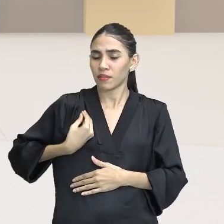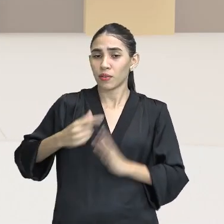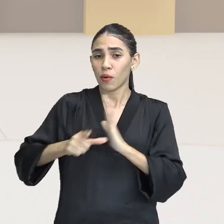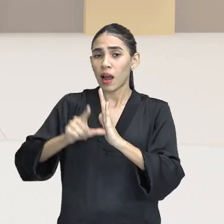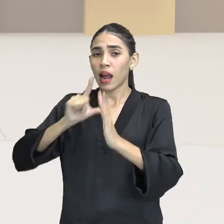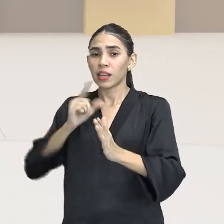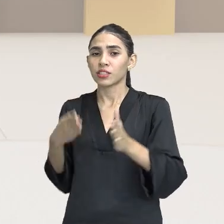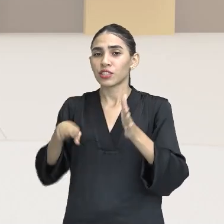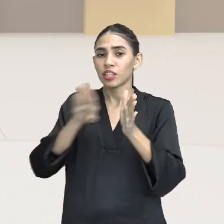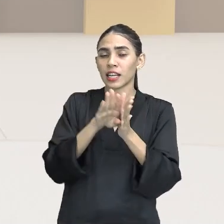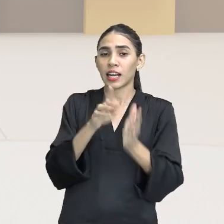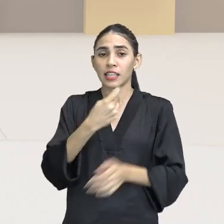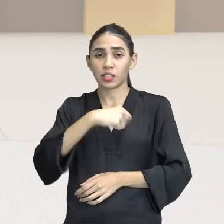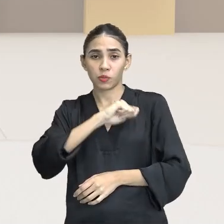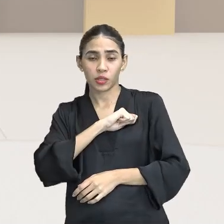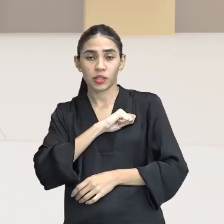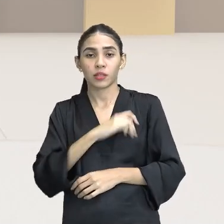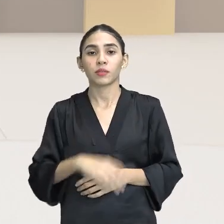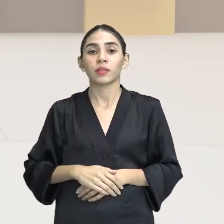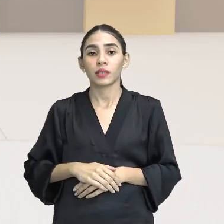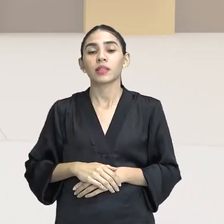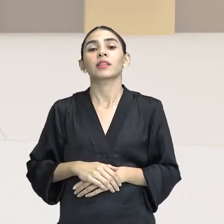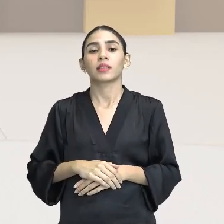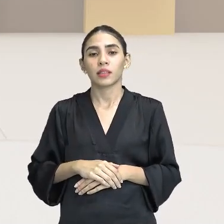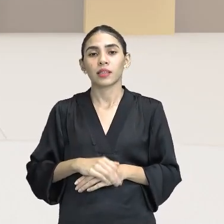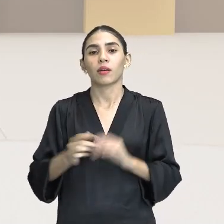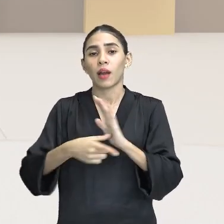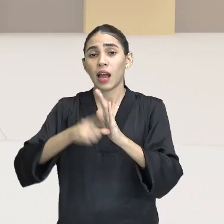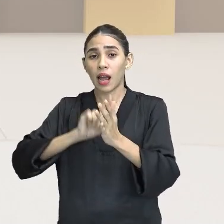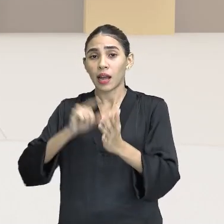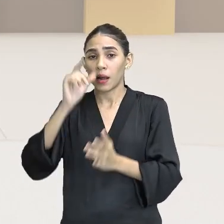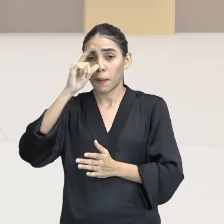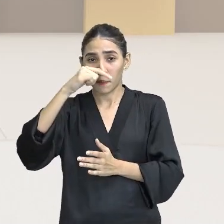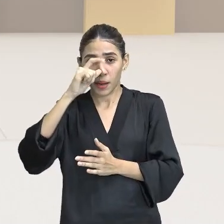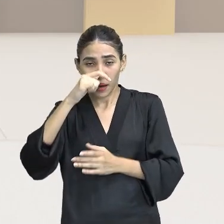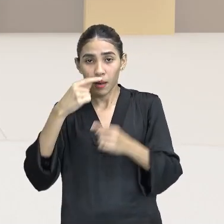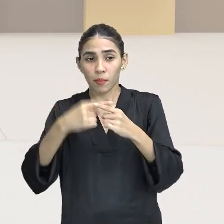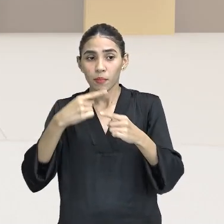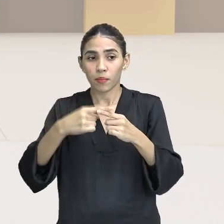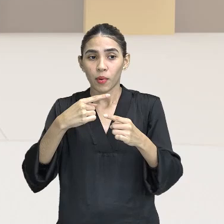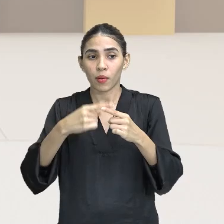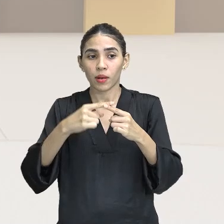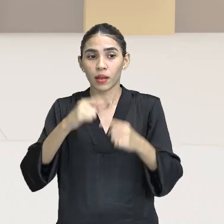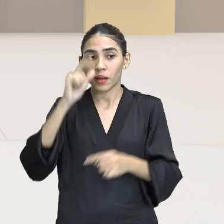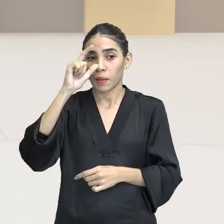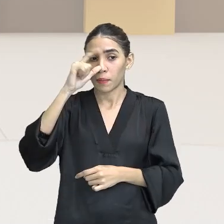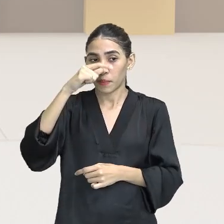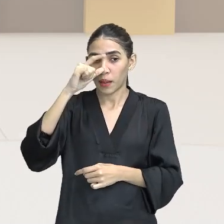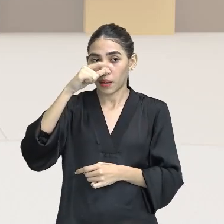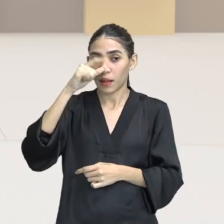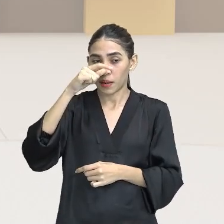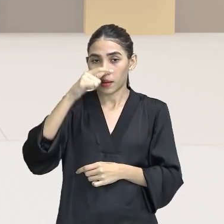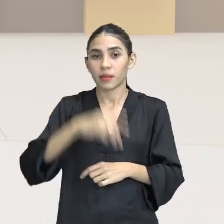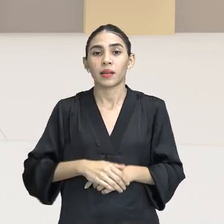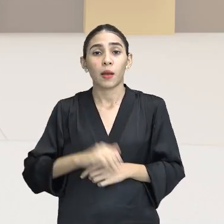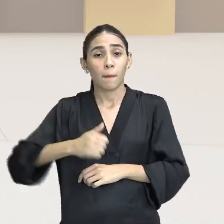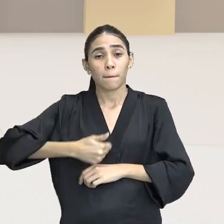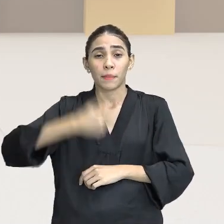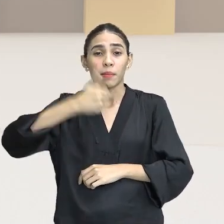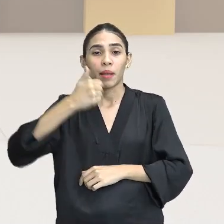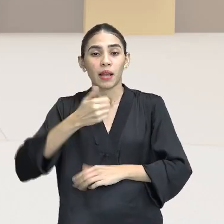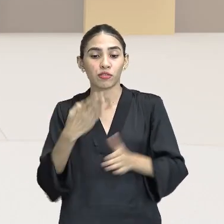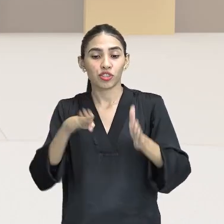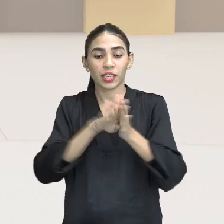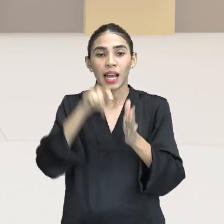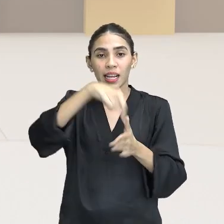dos europeus. A gente chama de pré-colombianos porque Cristóvão Colombo, ele vai ser o primeiro europeu, né, que vai chegar aqui